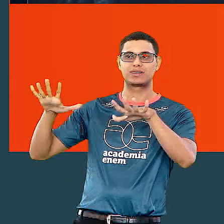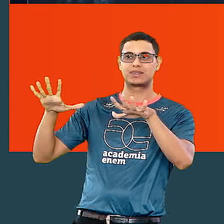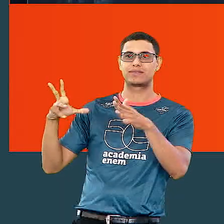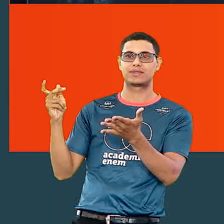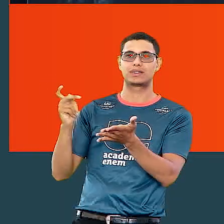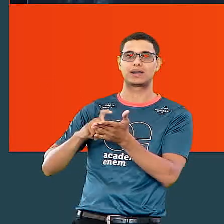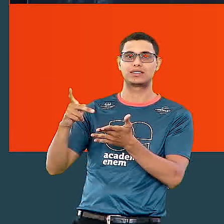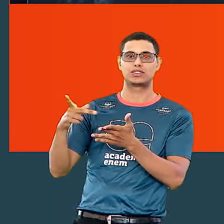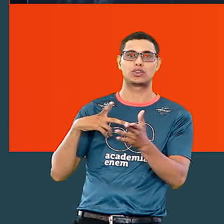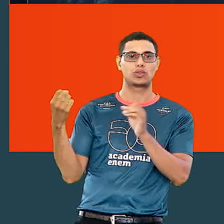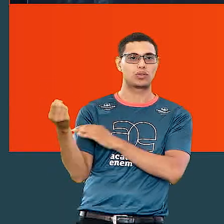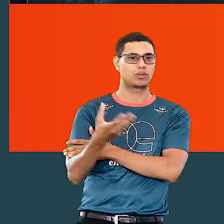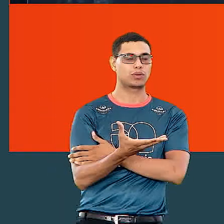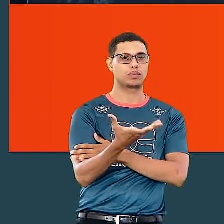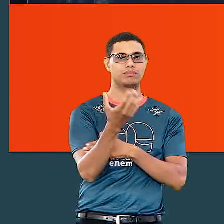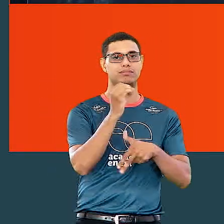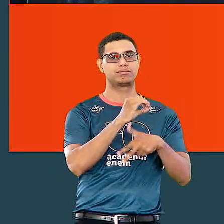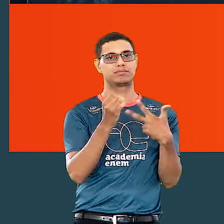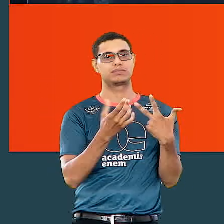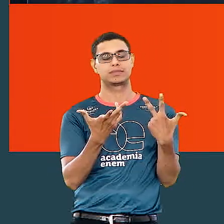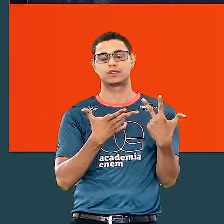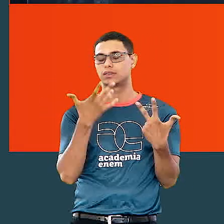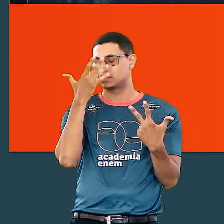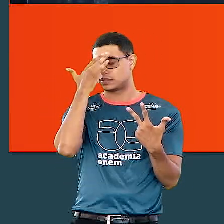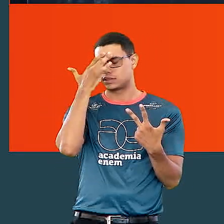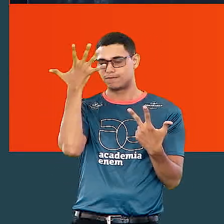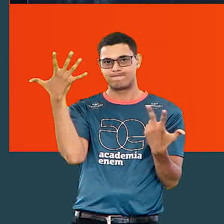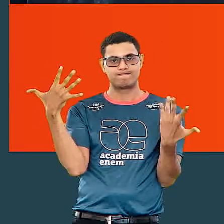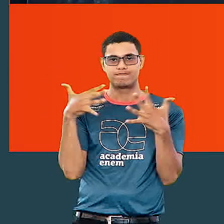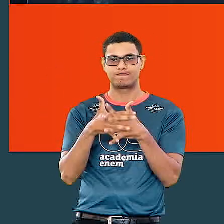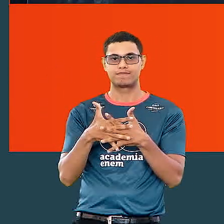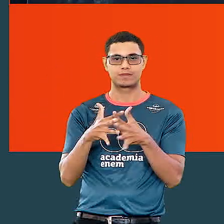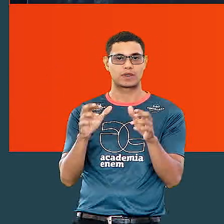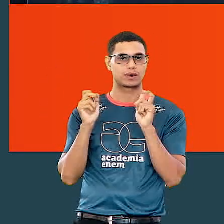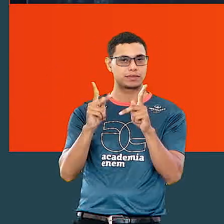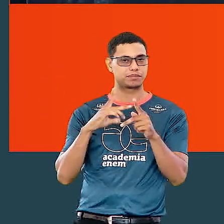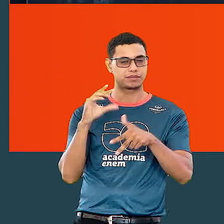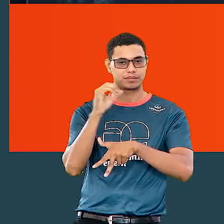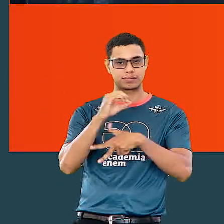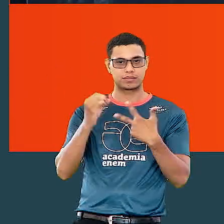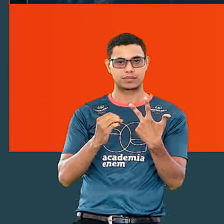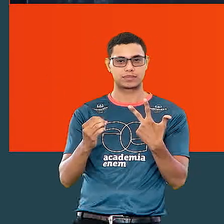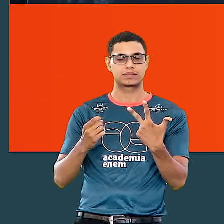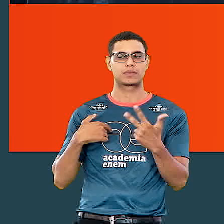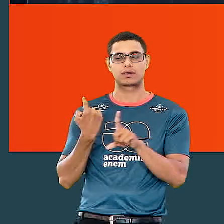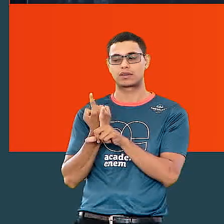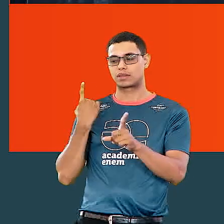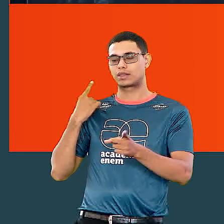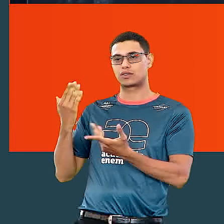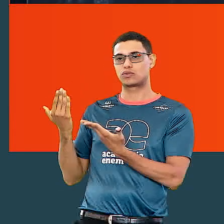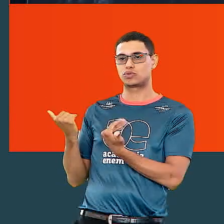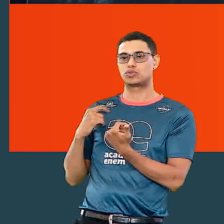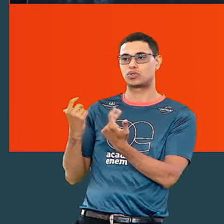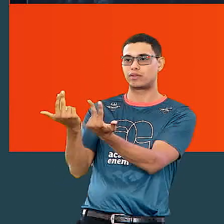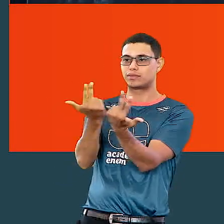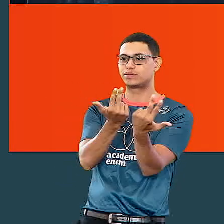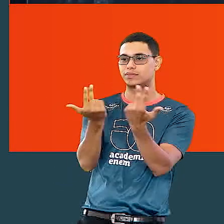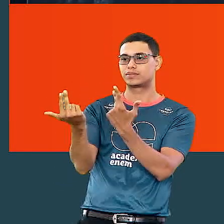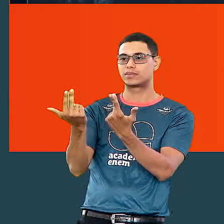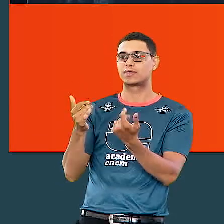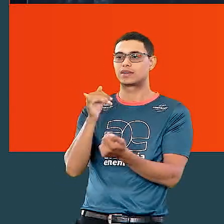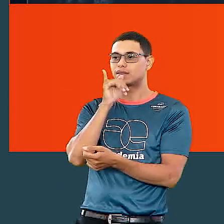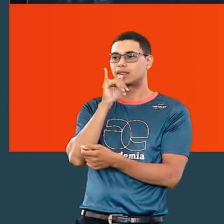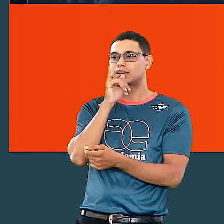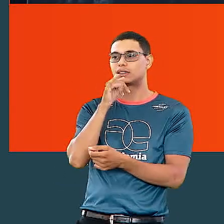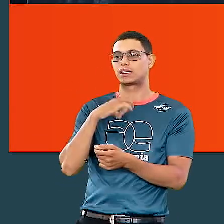totalmente nova. Então, para mim foi bem complicado. Mas fiz a prova do Enem. Então, quando eu era jovem que nem vocês, sabe o que era uma